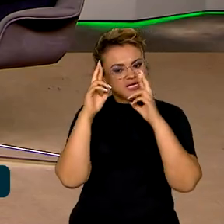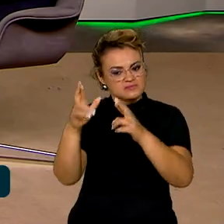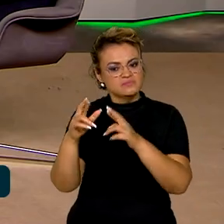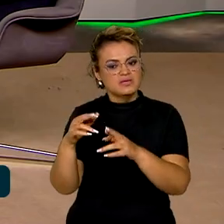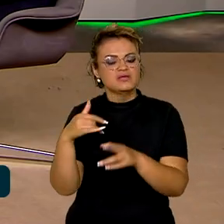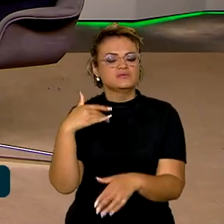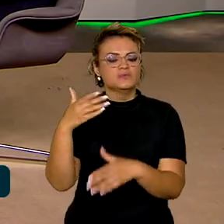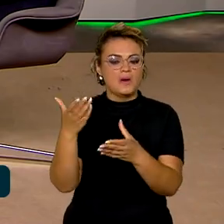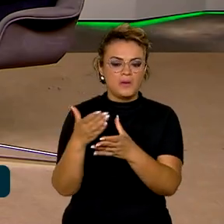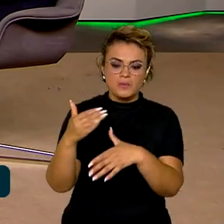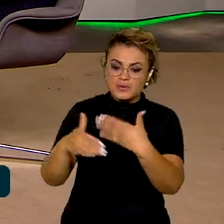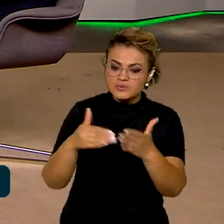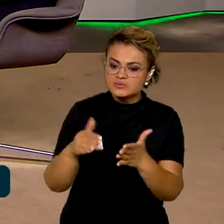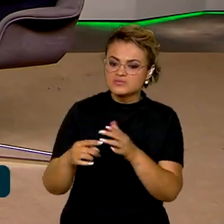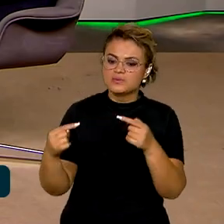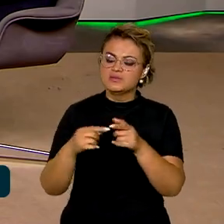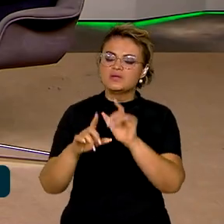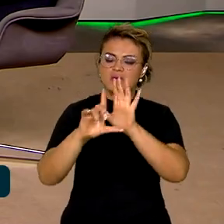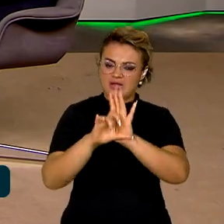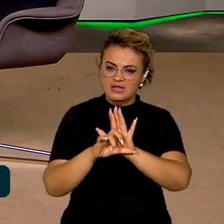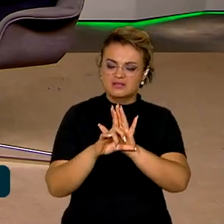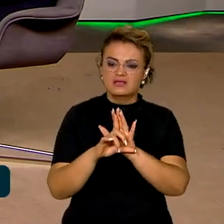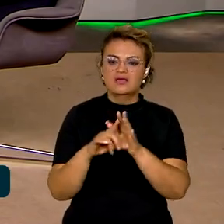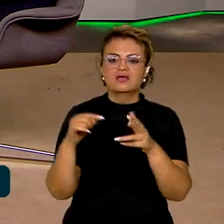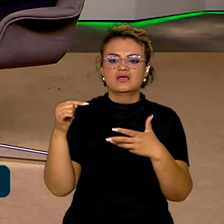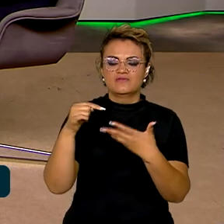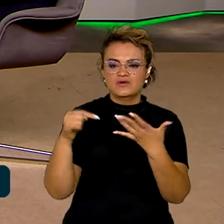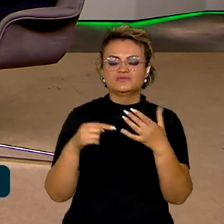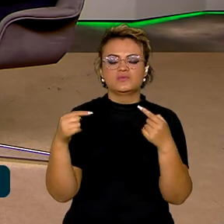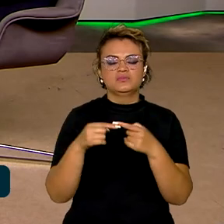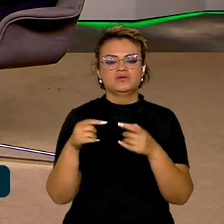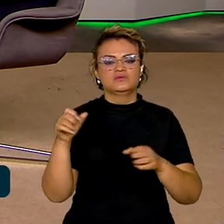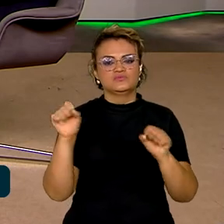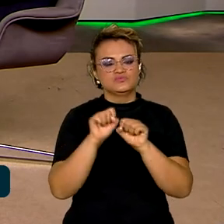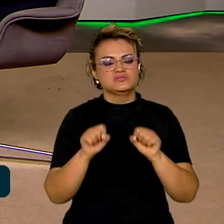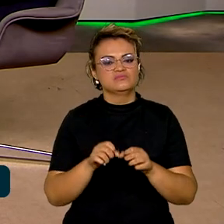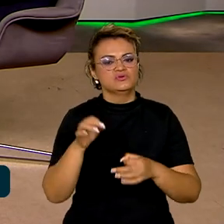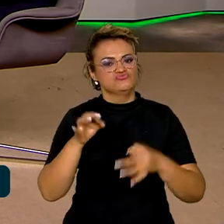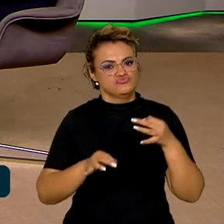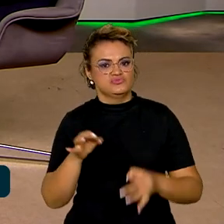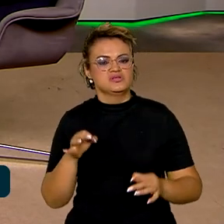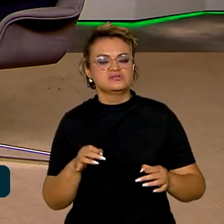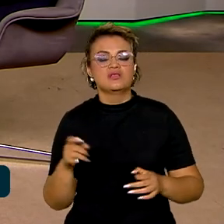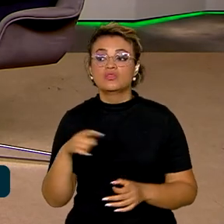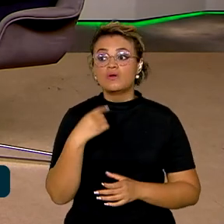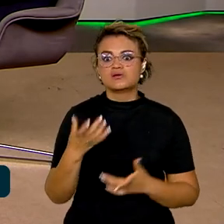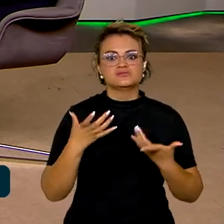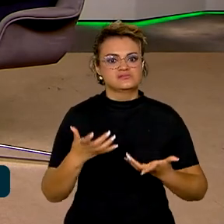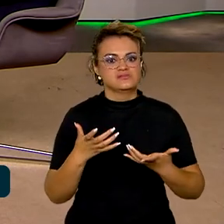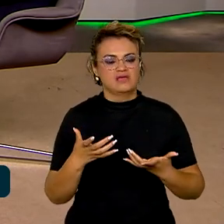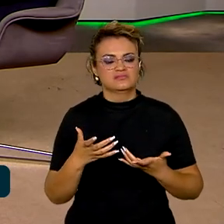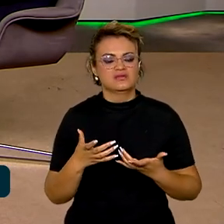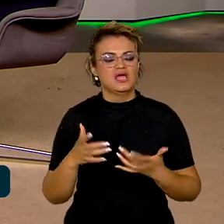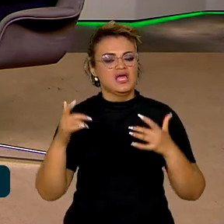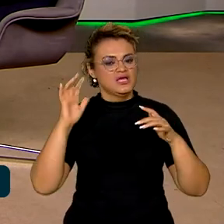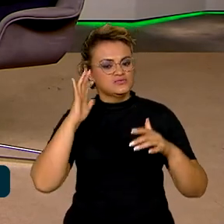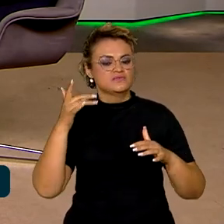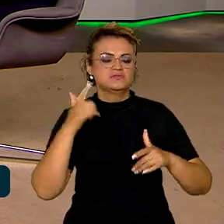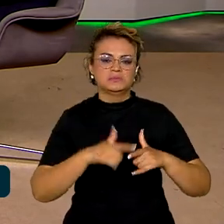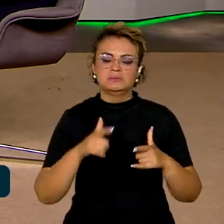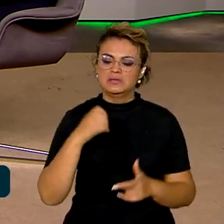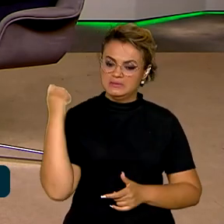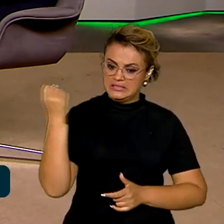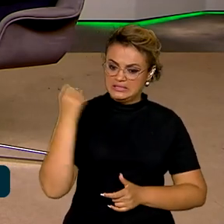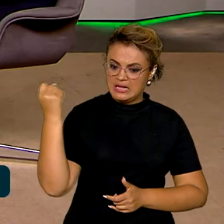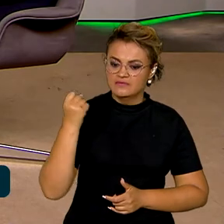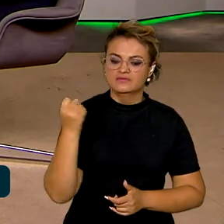processo legal que tem também a ver com a eficiência do sistema de justiça. Estamos todos interessados em enfrentar um problema sério, que é